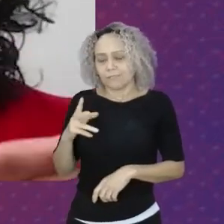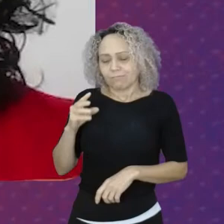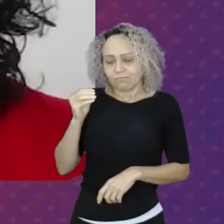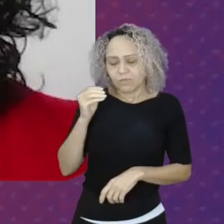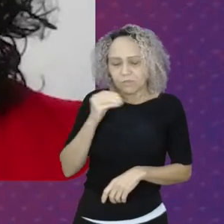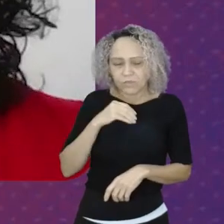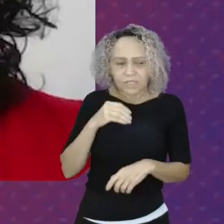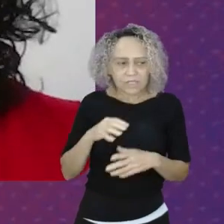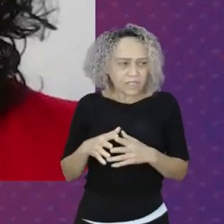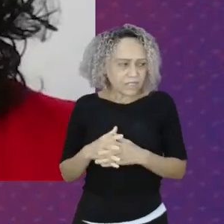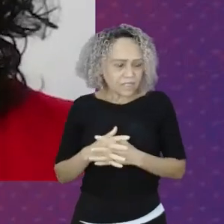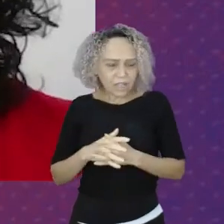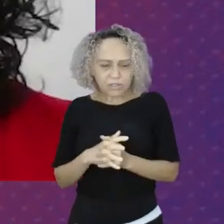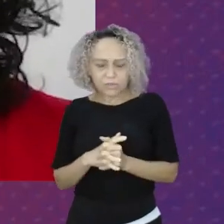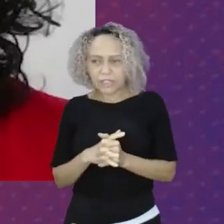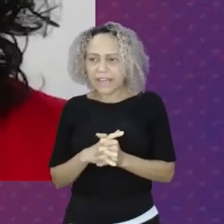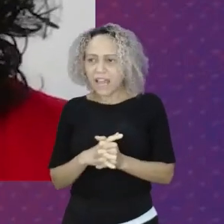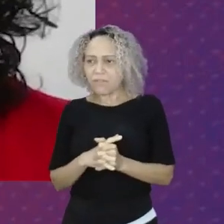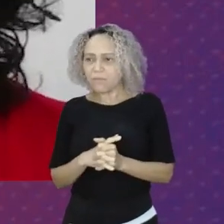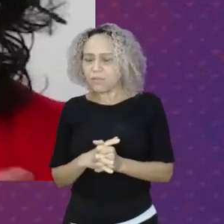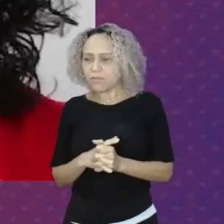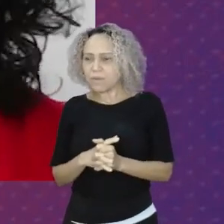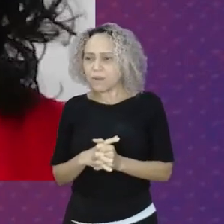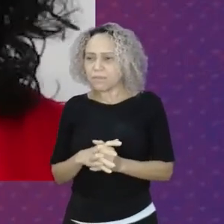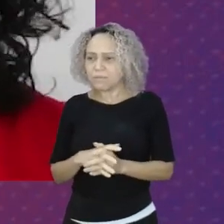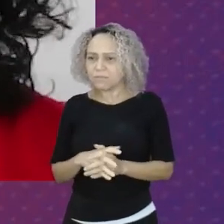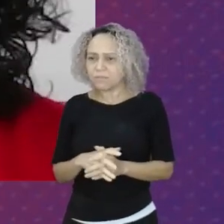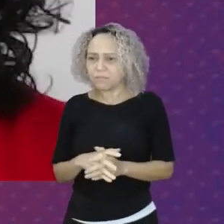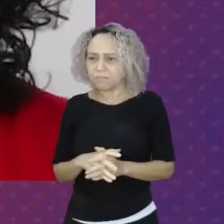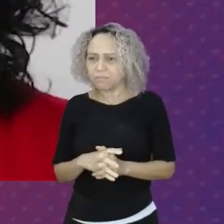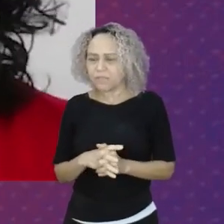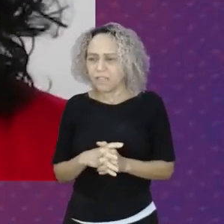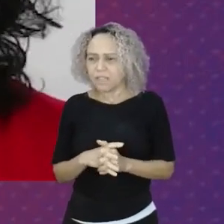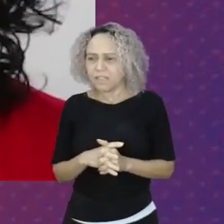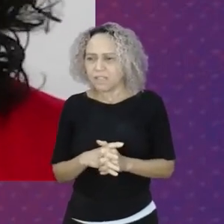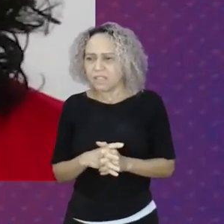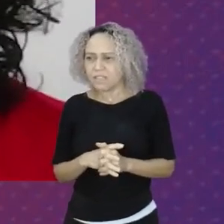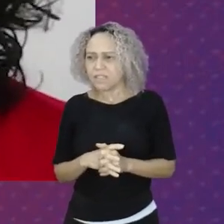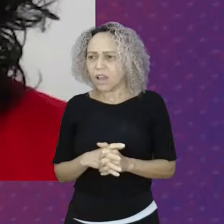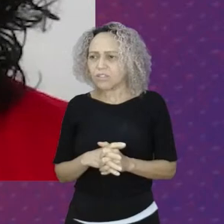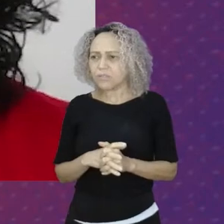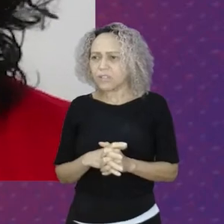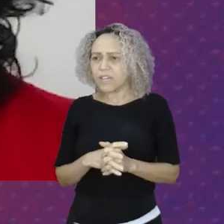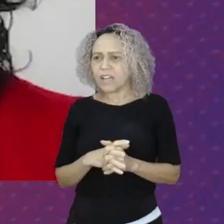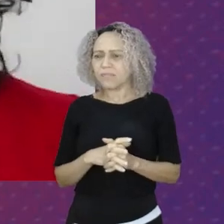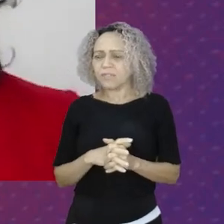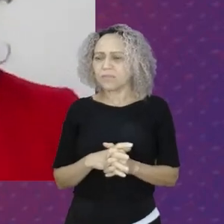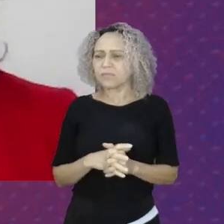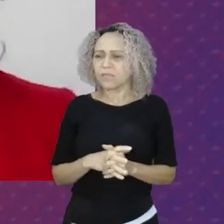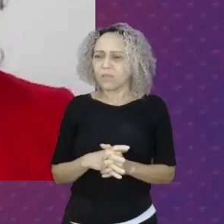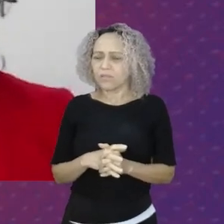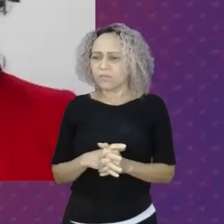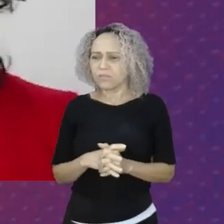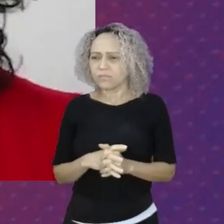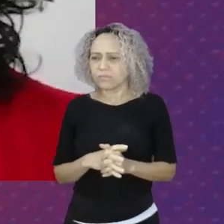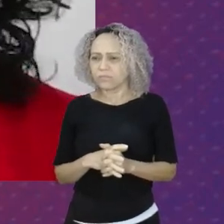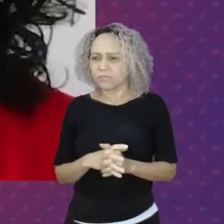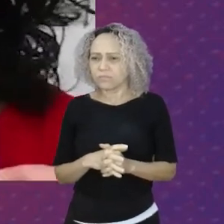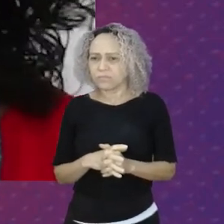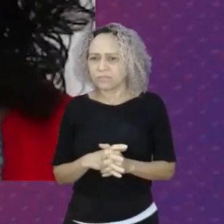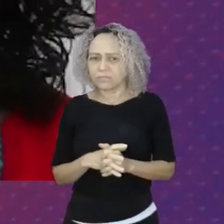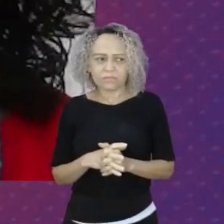qualquer atitude sexual com uma pessoa menor de 14 anos é considerado estupro de vulnerável. Então, uma